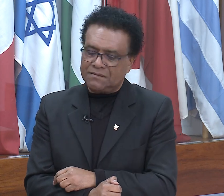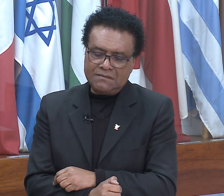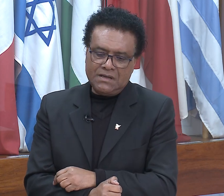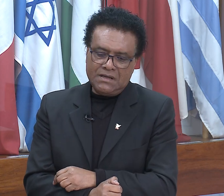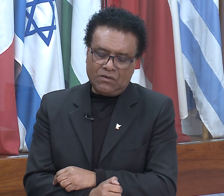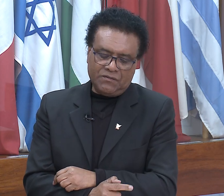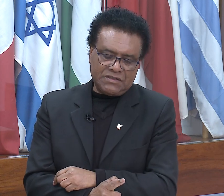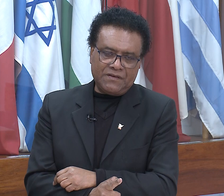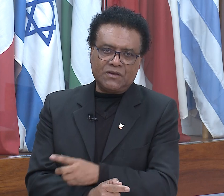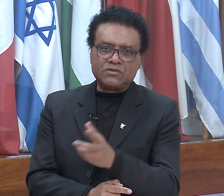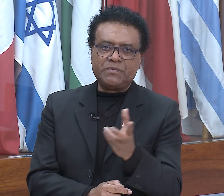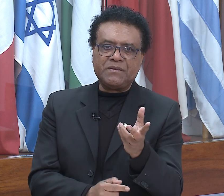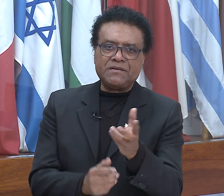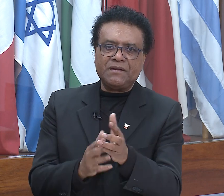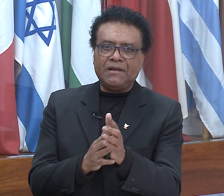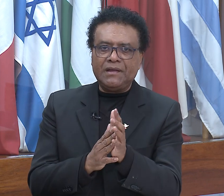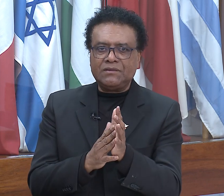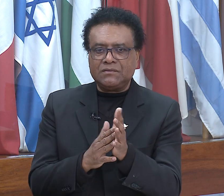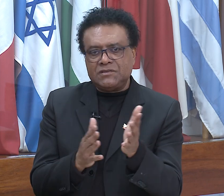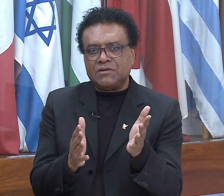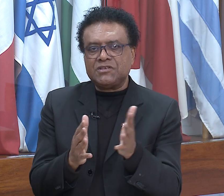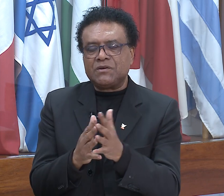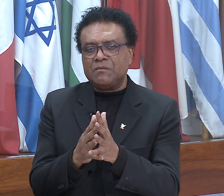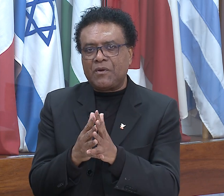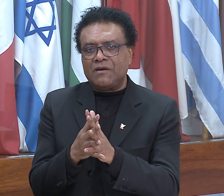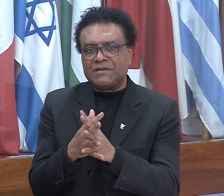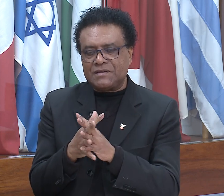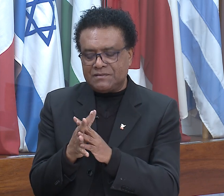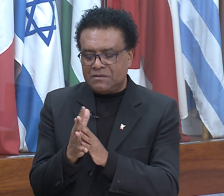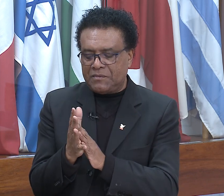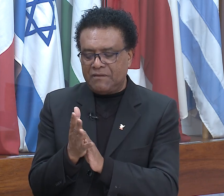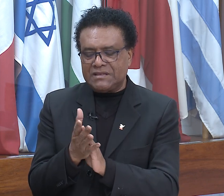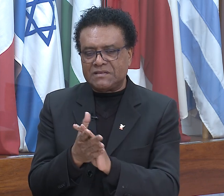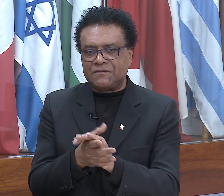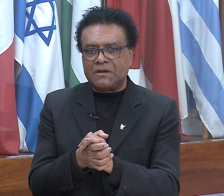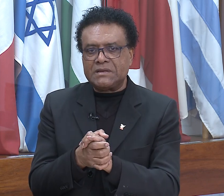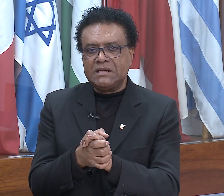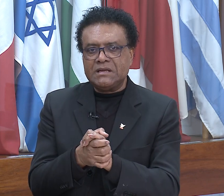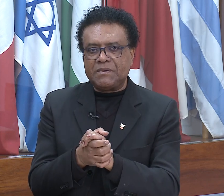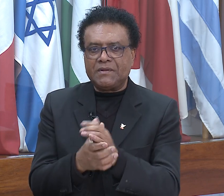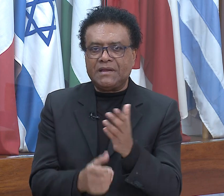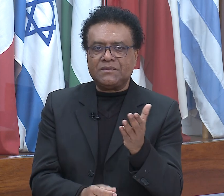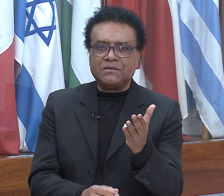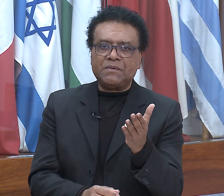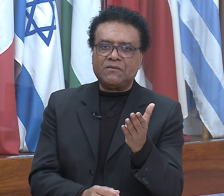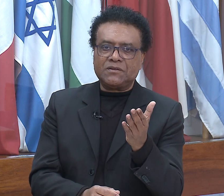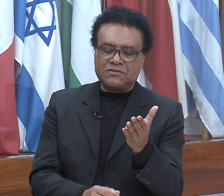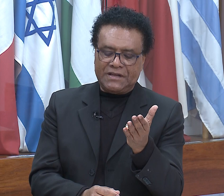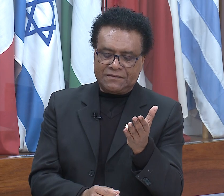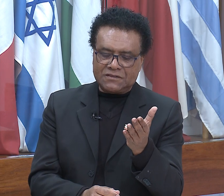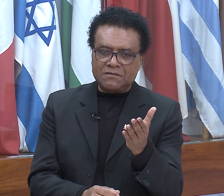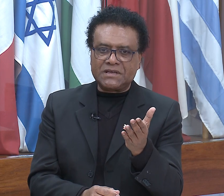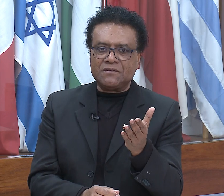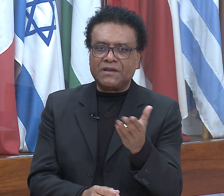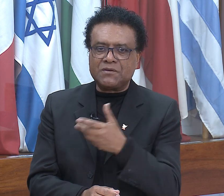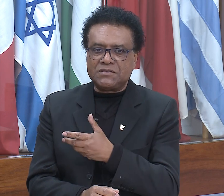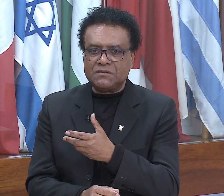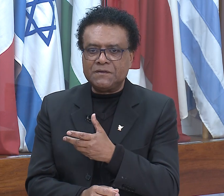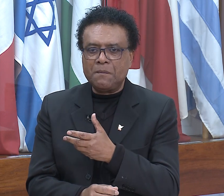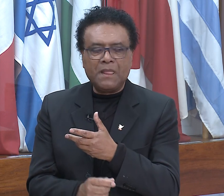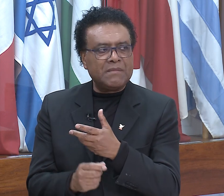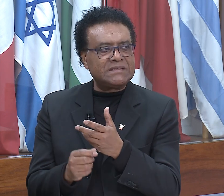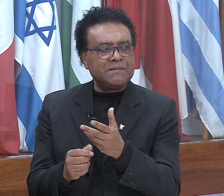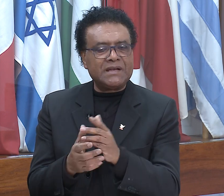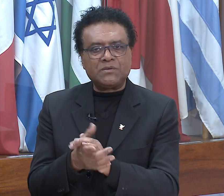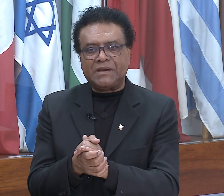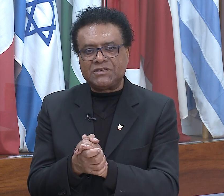nessa questão quando você fala que eu sou o primeiro negro eleito isso aí já comprova dessa forma primeiro eleito pelo voto direto nós temos aqui o vereador